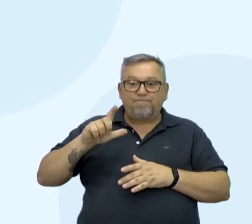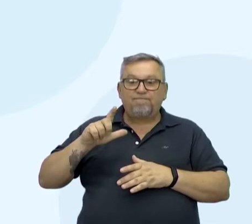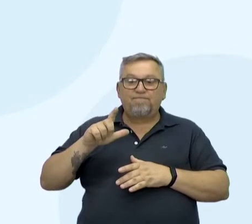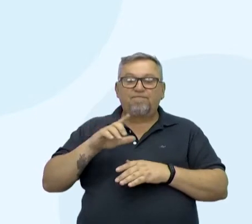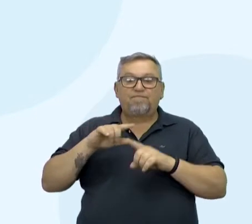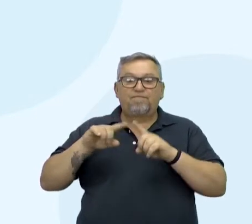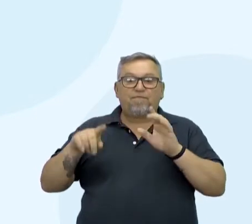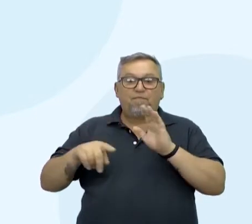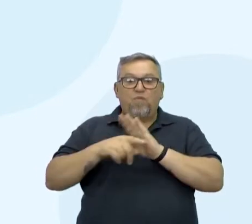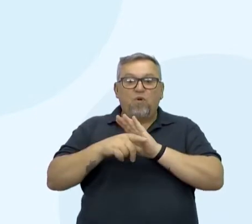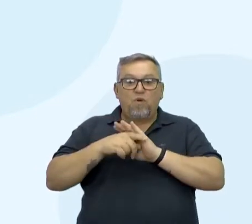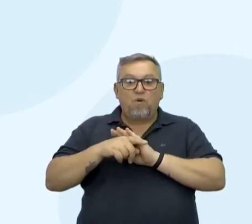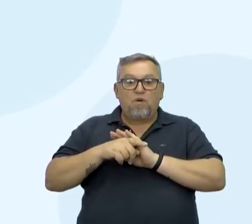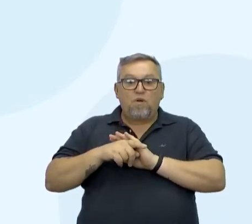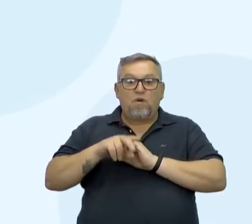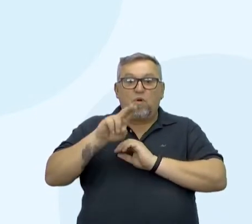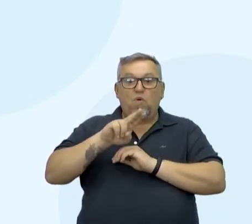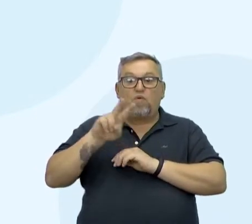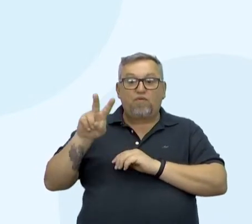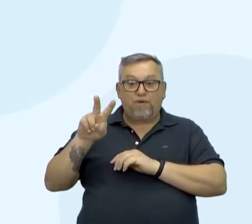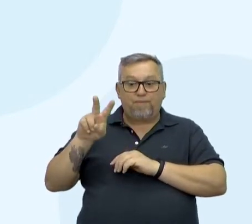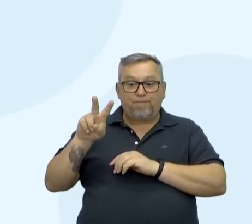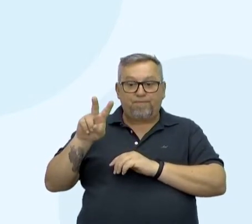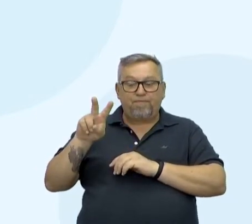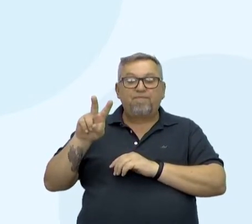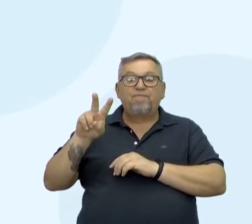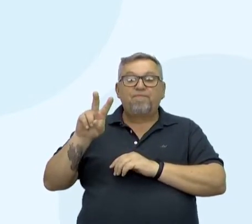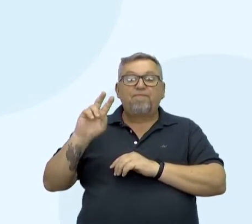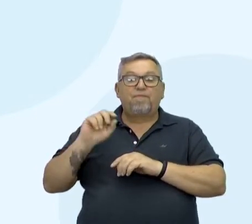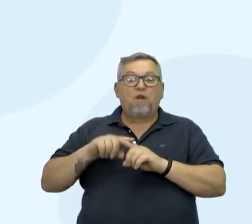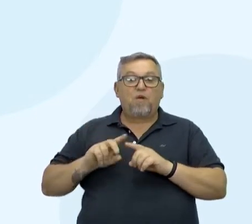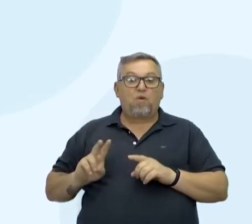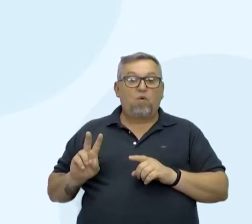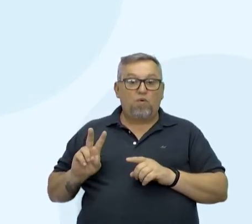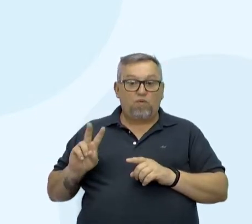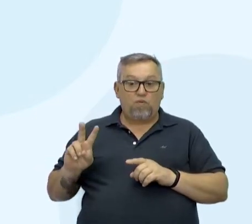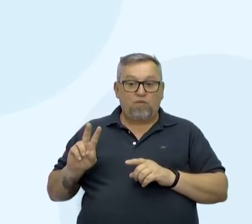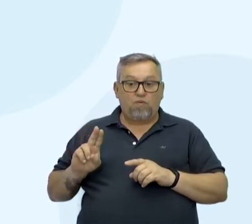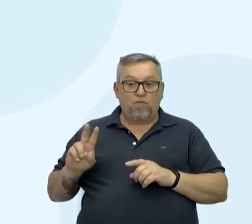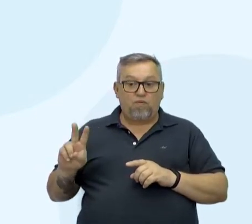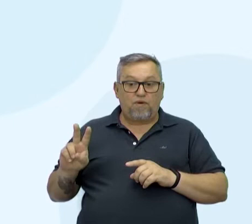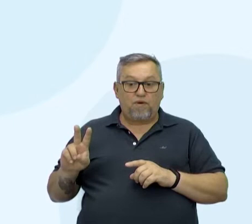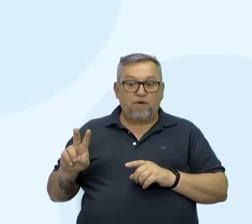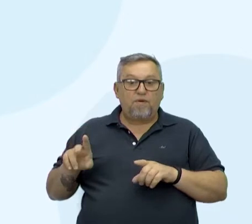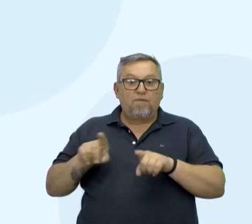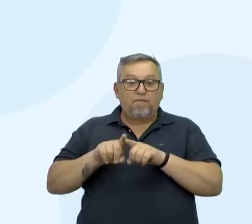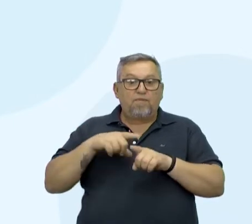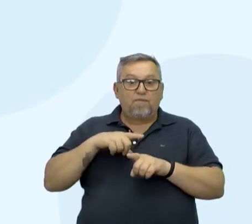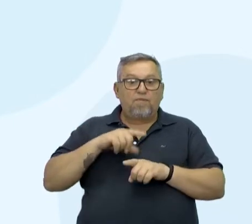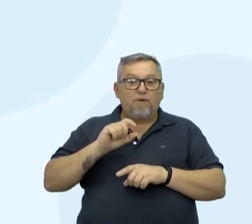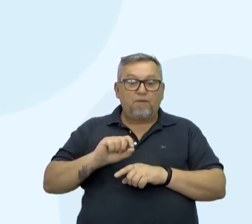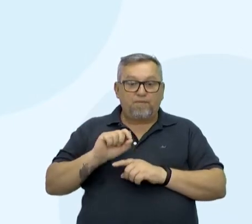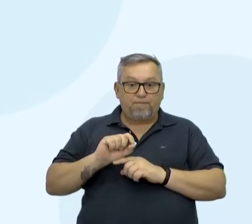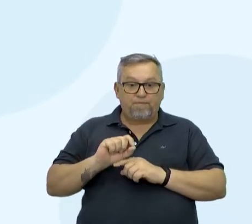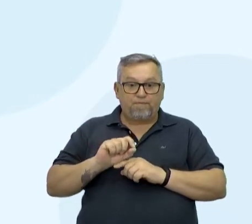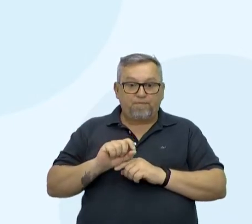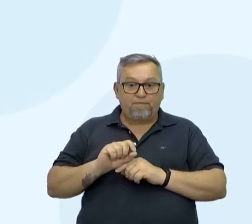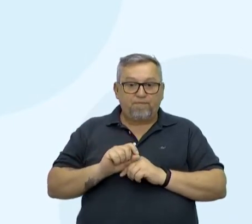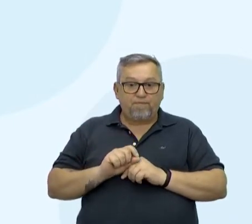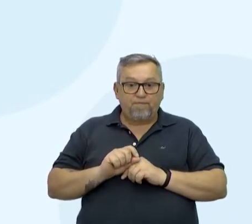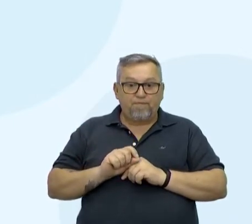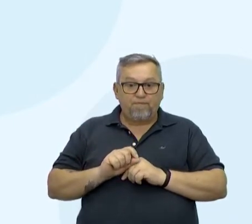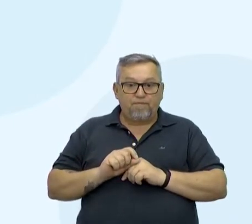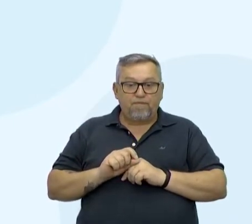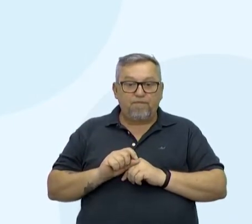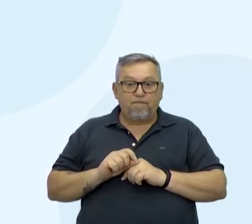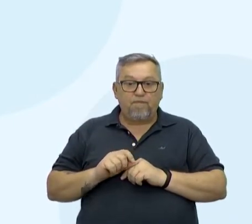a região da ultravioleta, né? No caso, ó, então, essa região aqui tem muita ultravioleta, né? No caso, aqui, ó, aqui estou